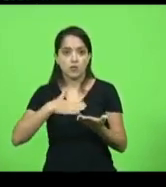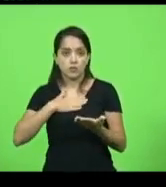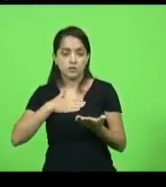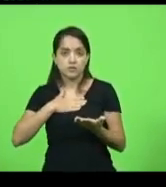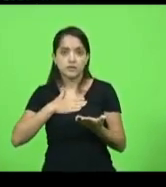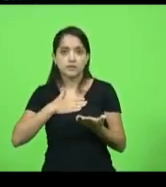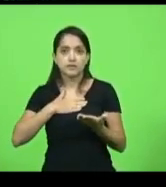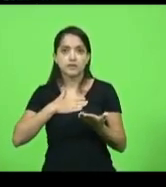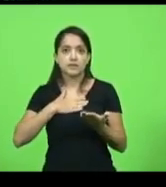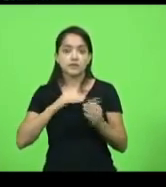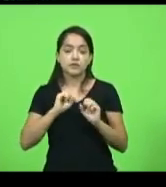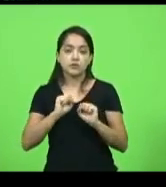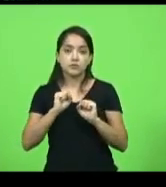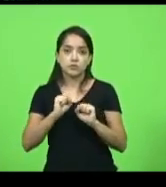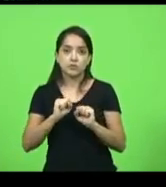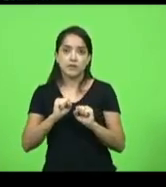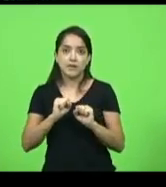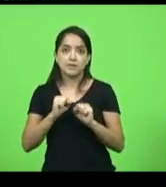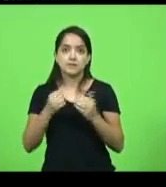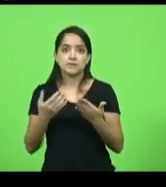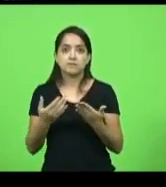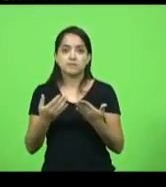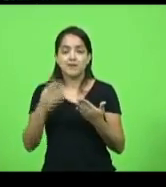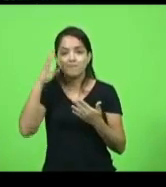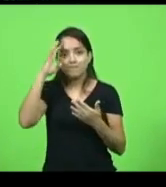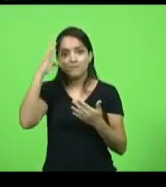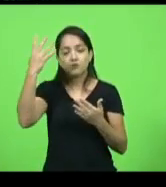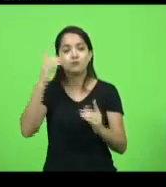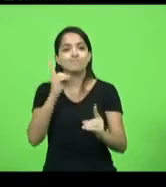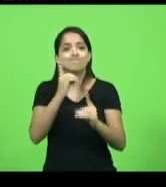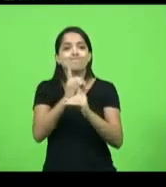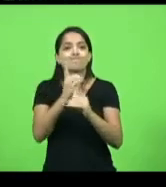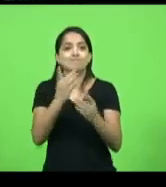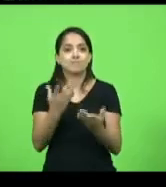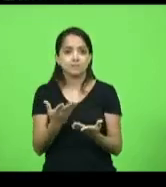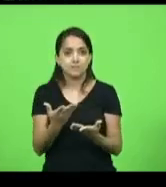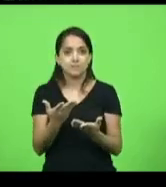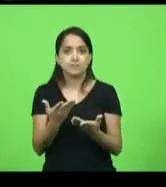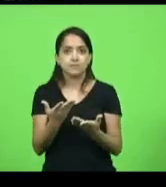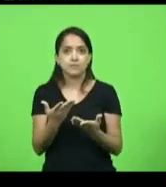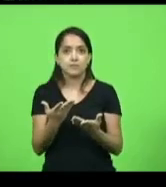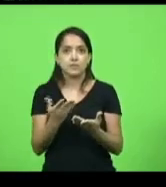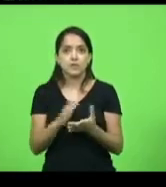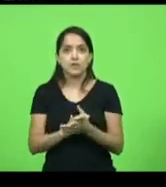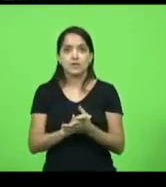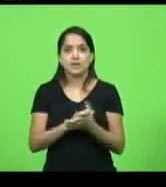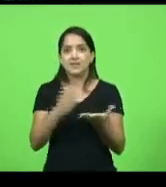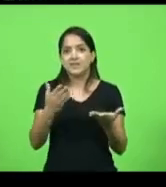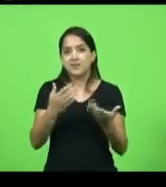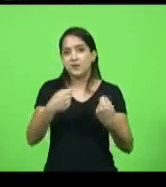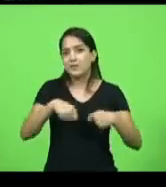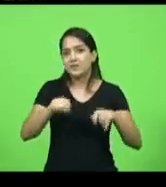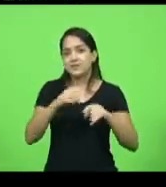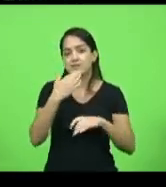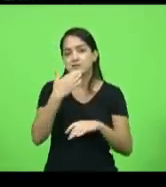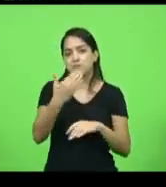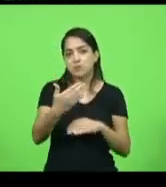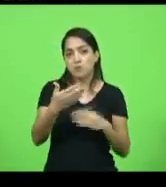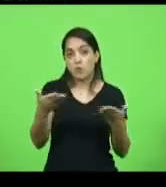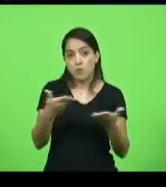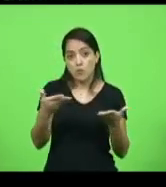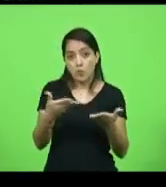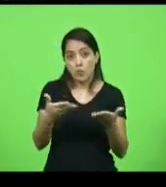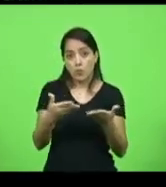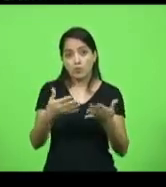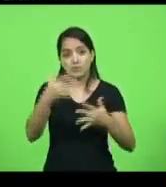eu gostaria muito que nós pudéssemos encontrar uma solução que não fosse através de um requerimento, senhor presidente, como está sendo colocado hoje,